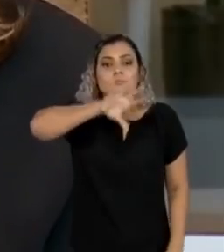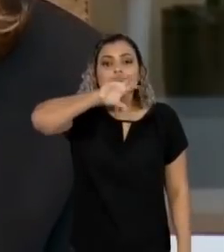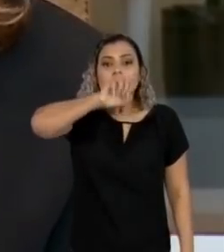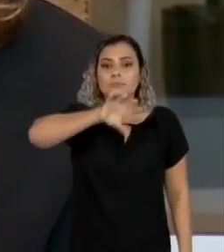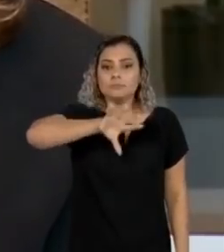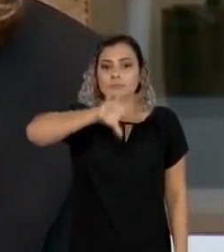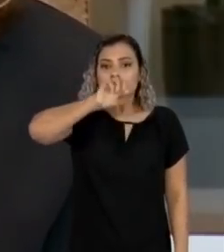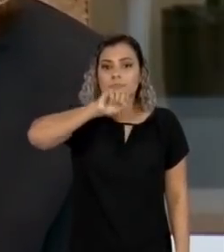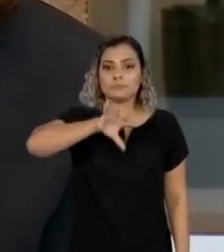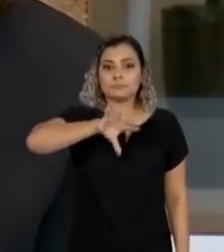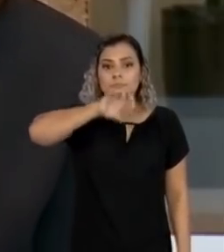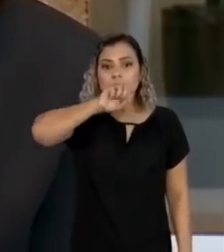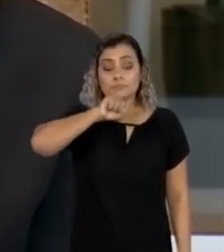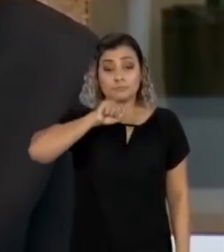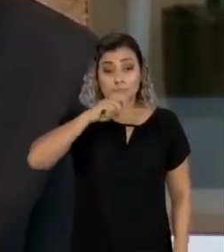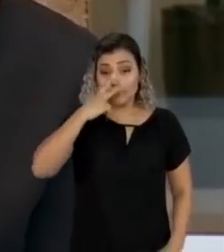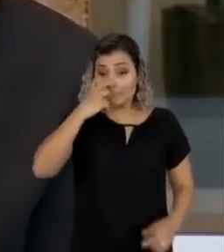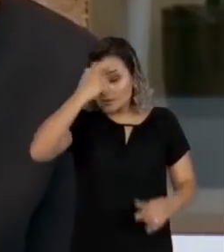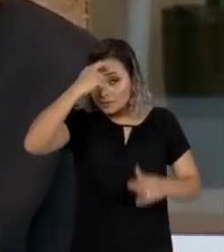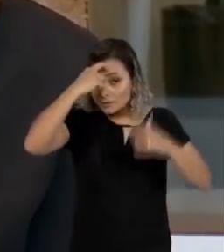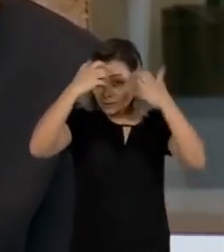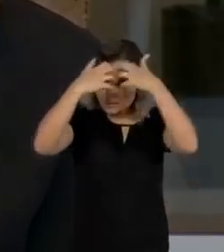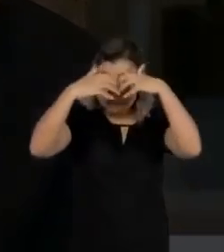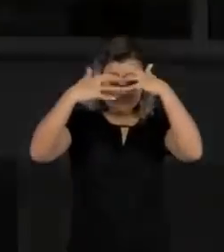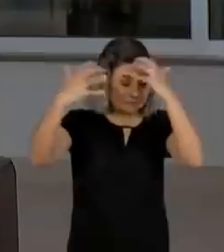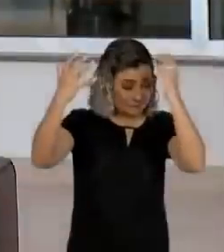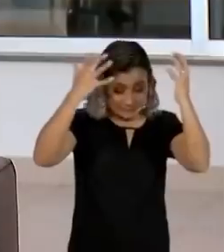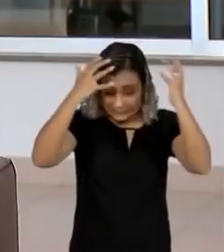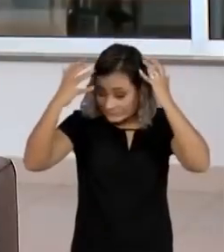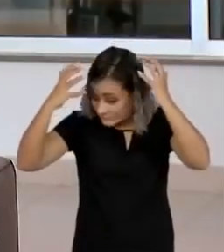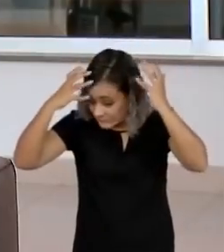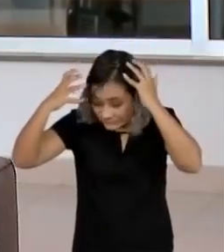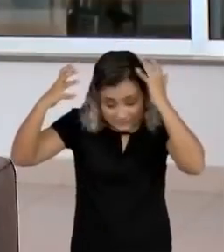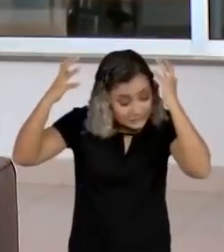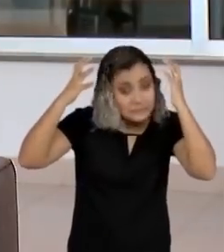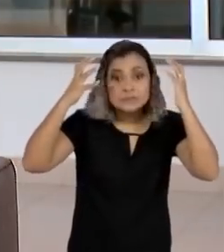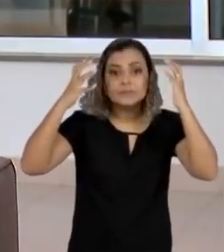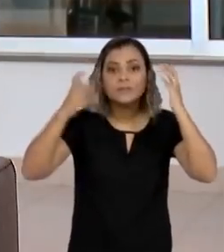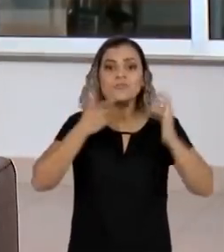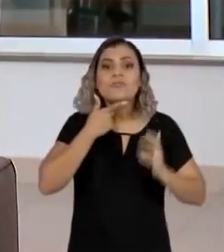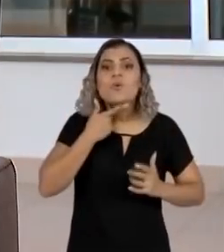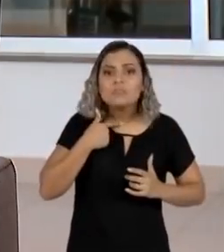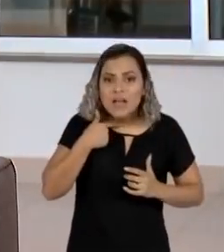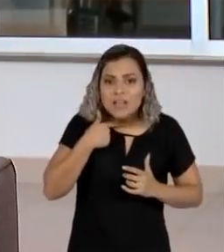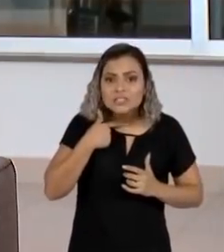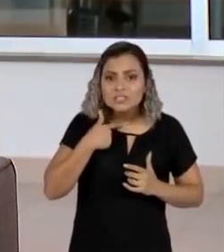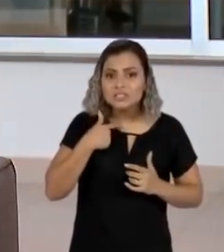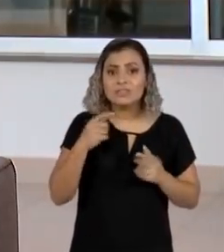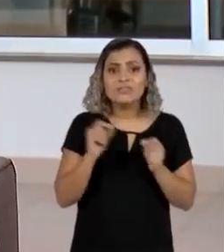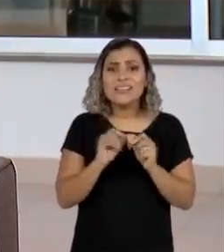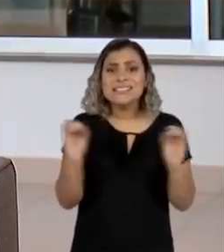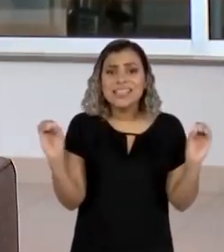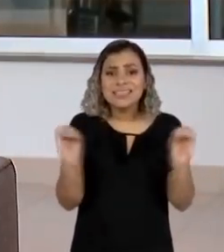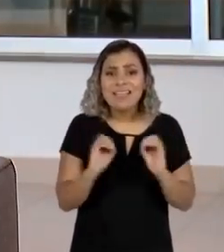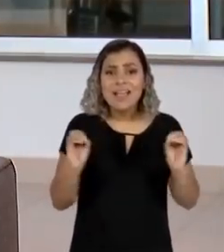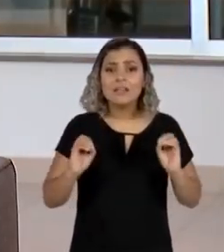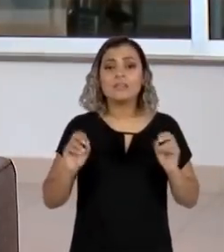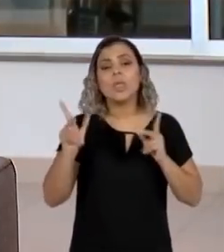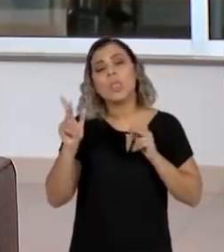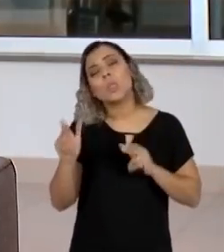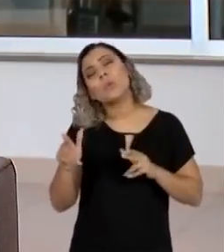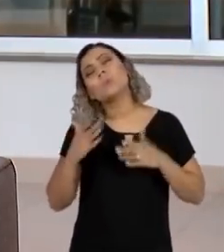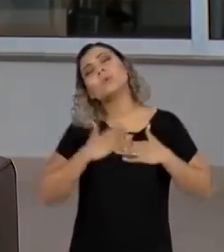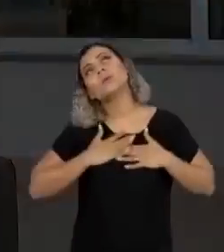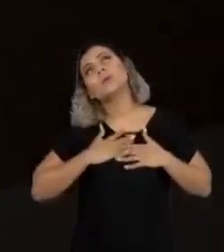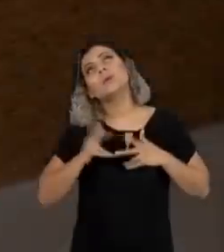respirar, confusão mental. Dá muitas vezes. Você não tem vontade praticamente de fazer nada. Você quer dormir,